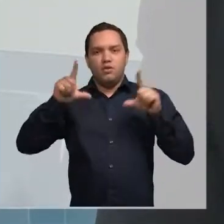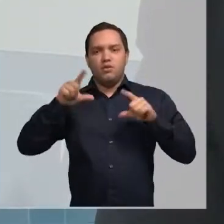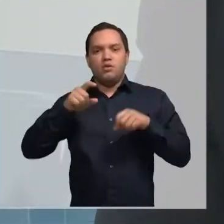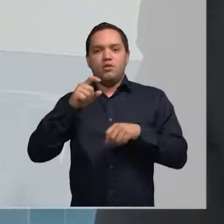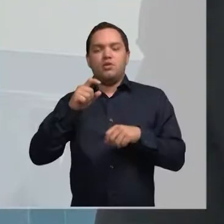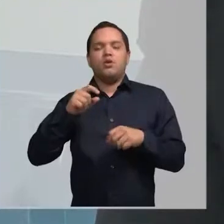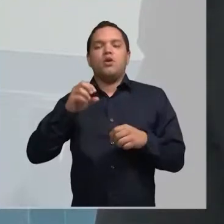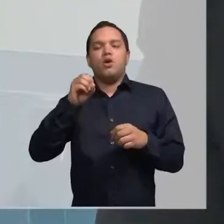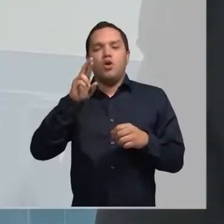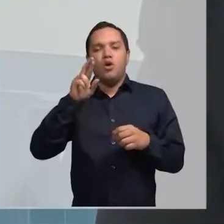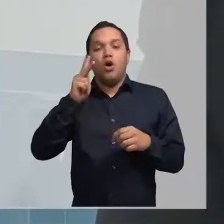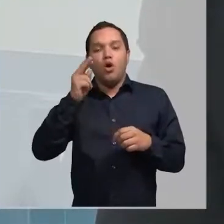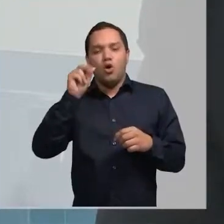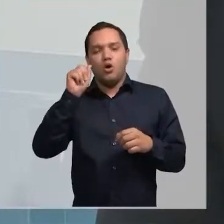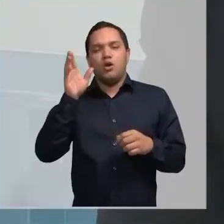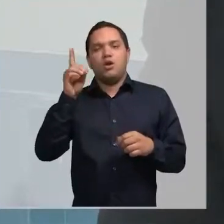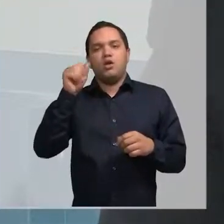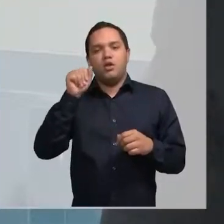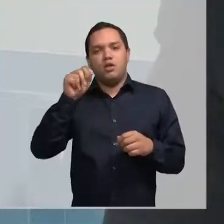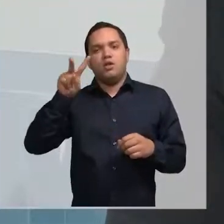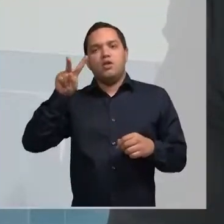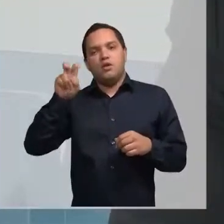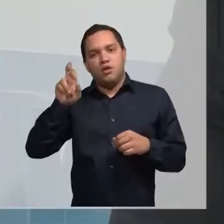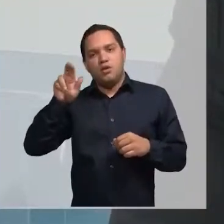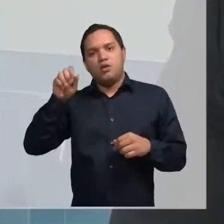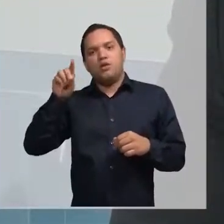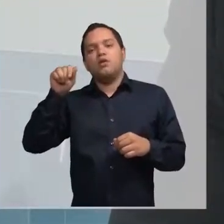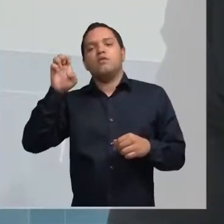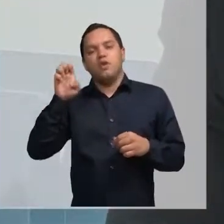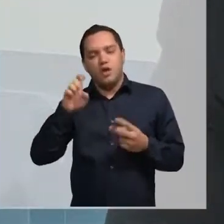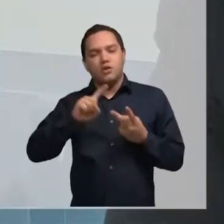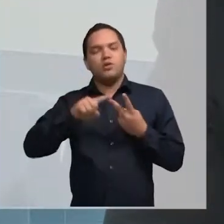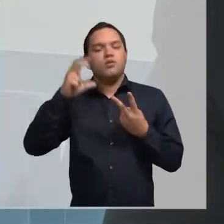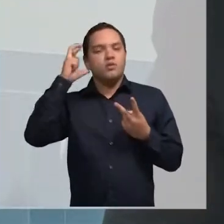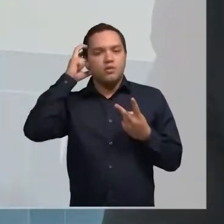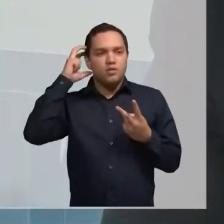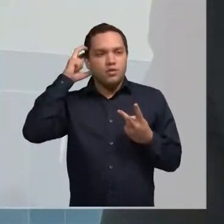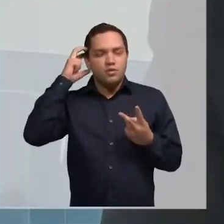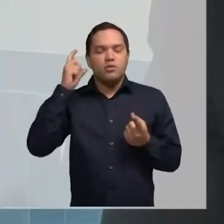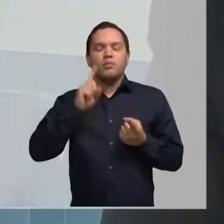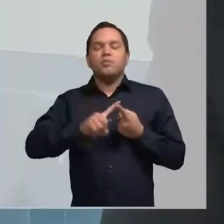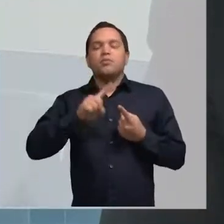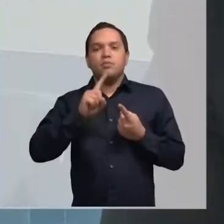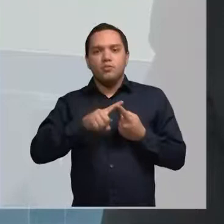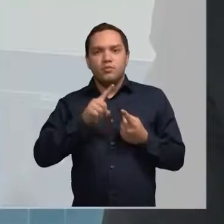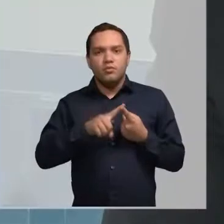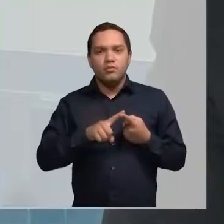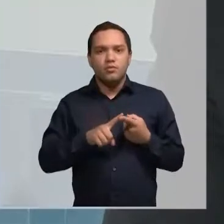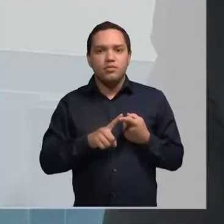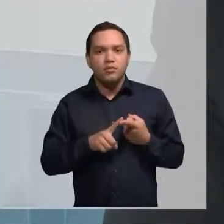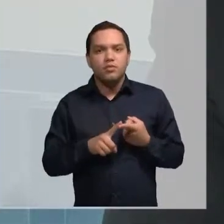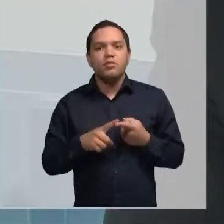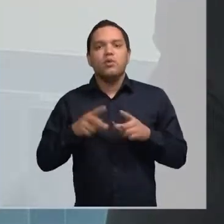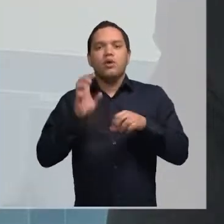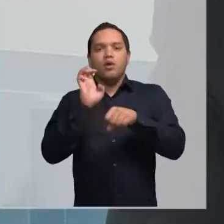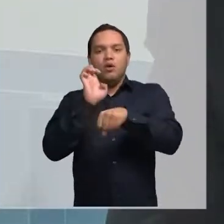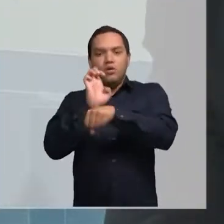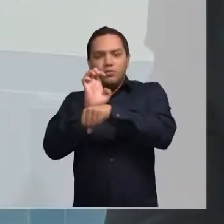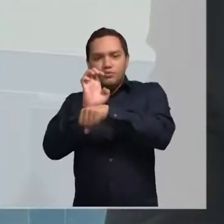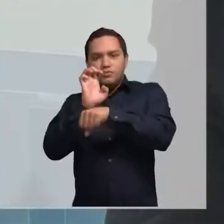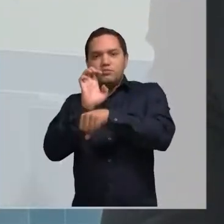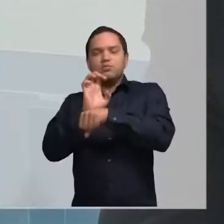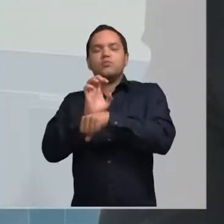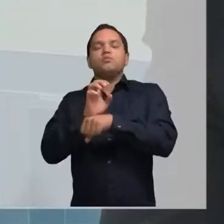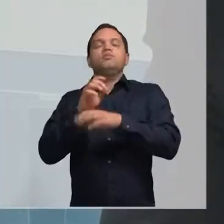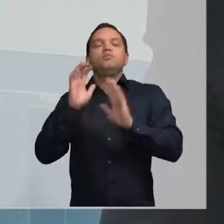Verdade da TV, e Hora da Verdade da Rádio Cidade, Hora da Verdade da TV na NET e na Multiplay, os canais que eu